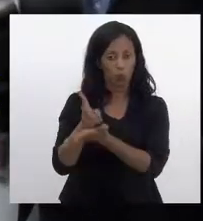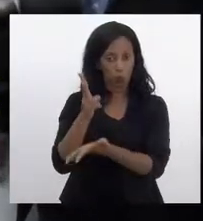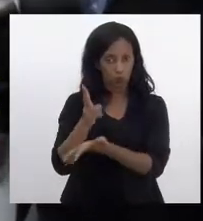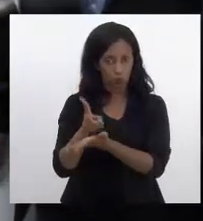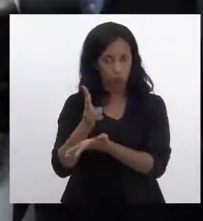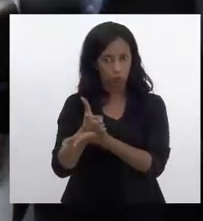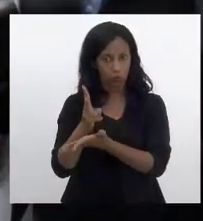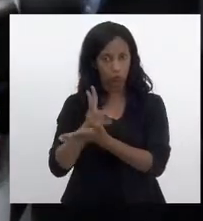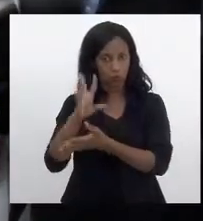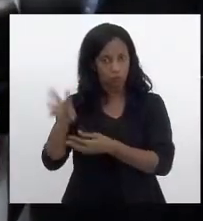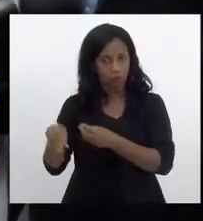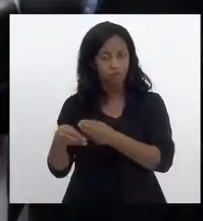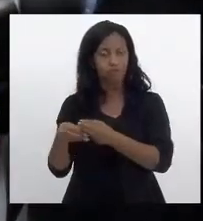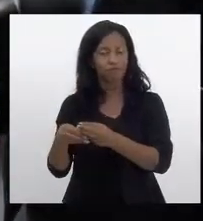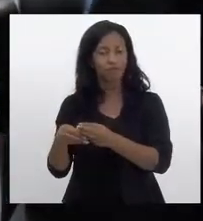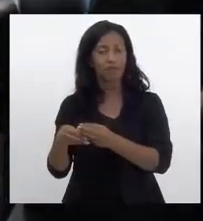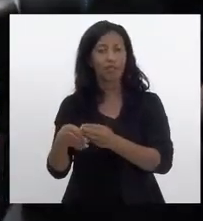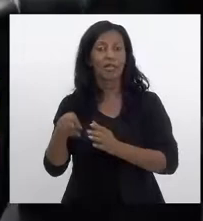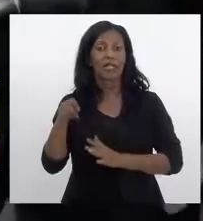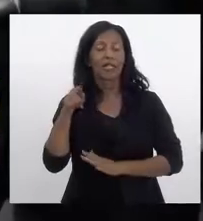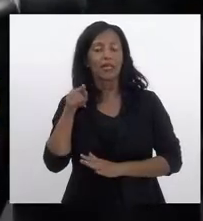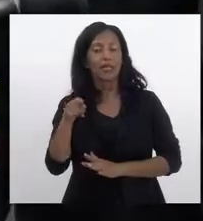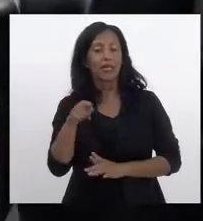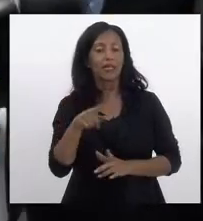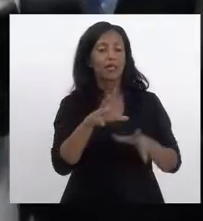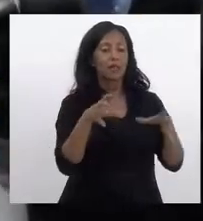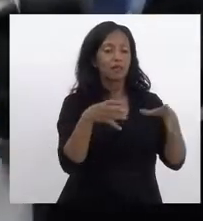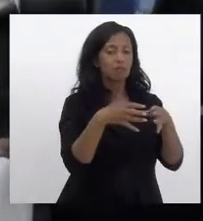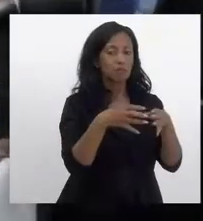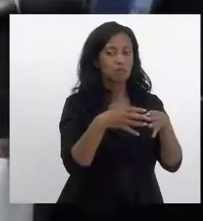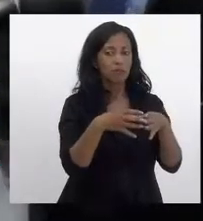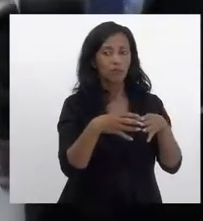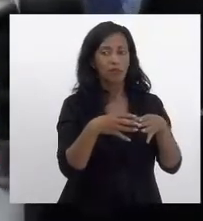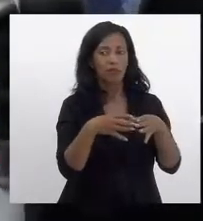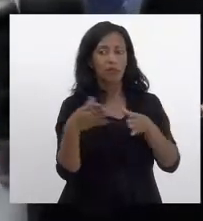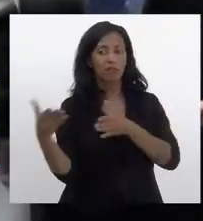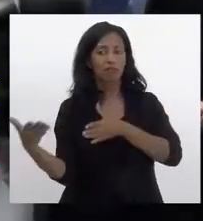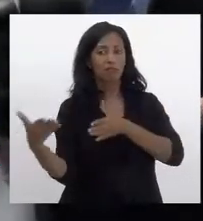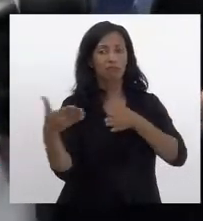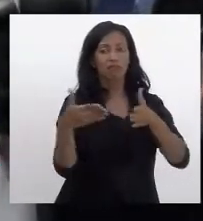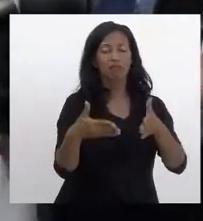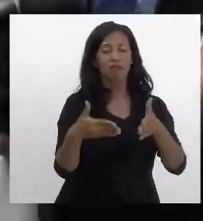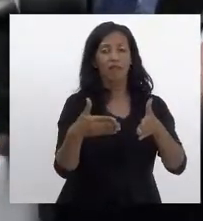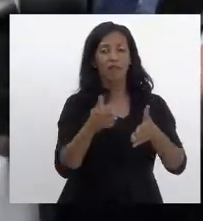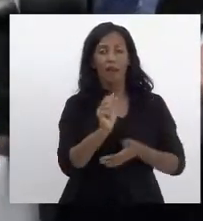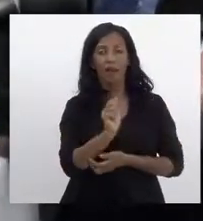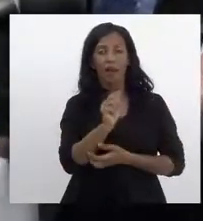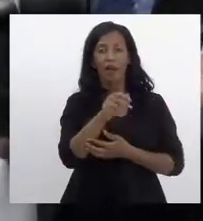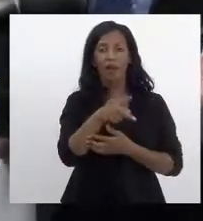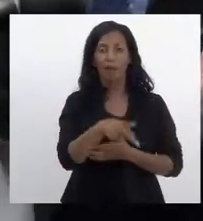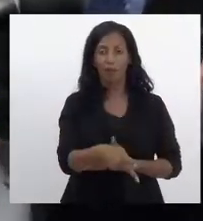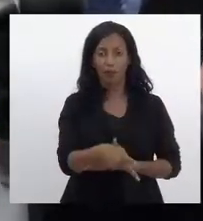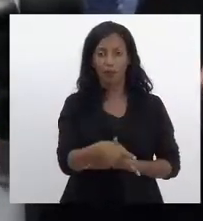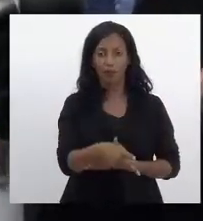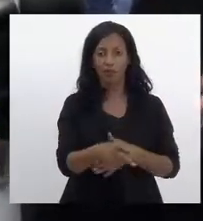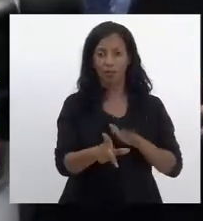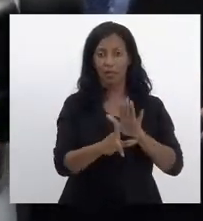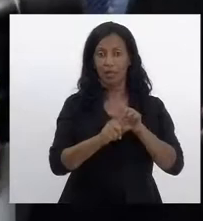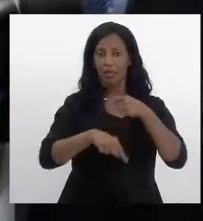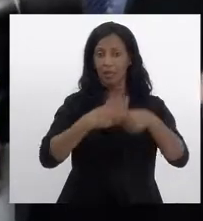esse adicional. E aqueles que vierem a se aposentar a partir da presente